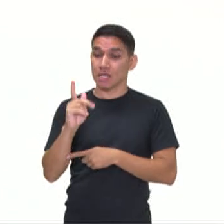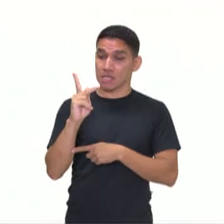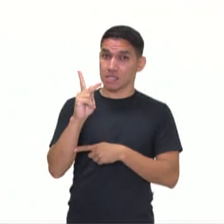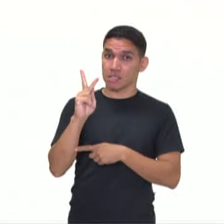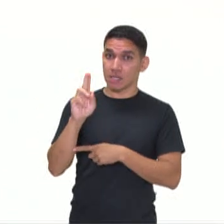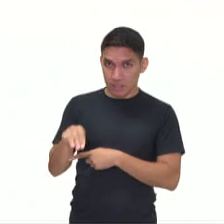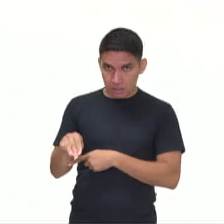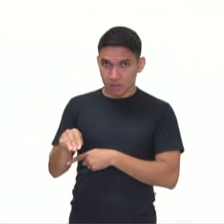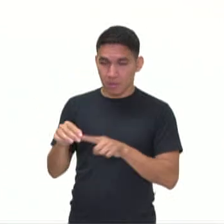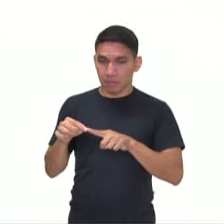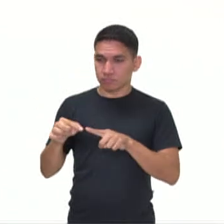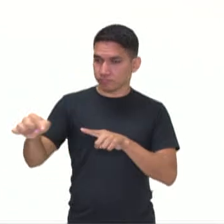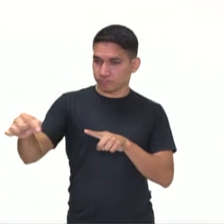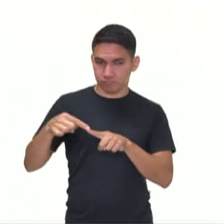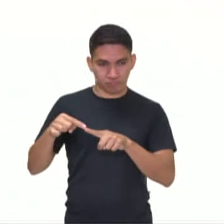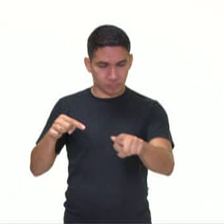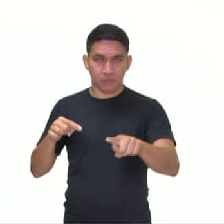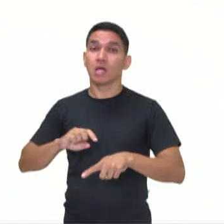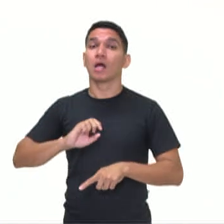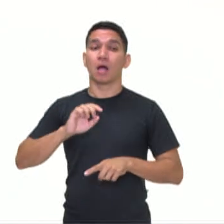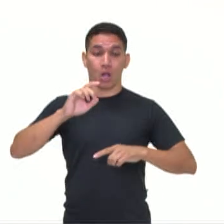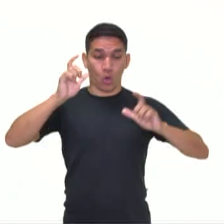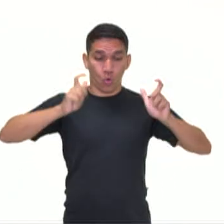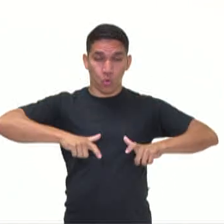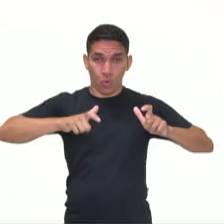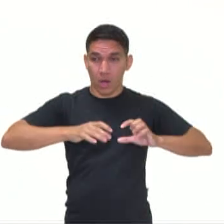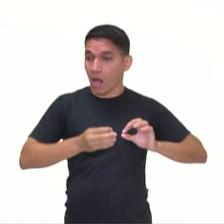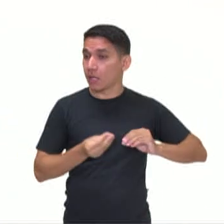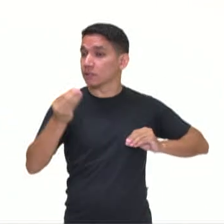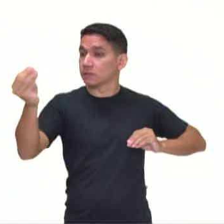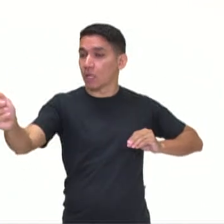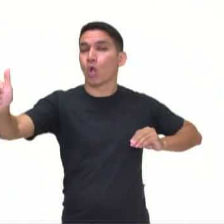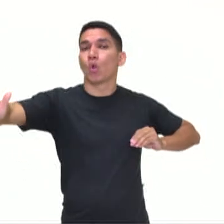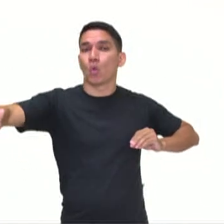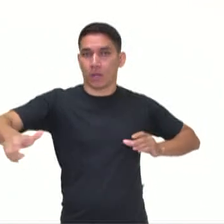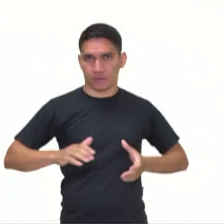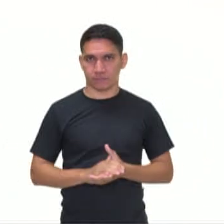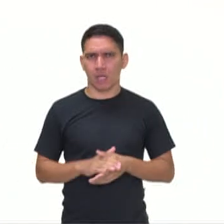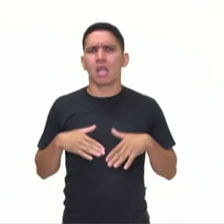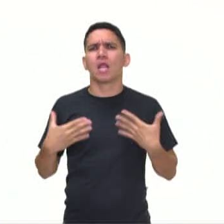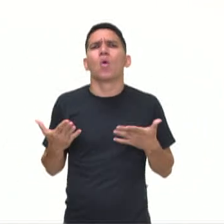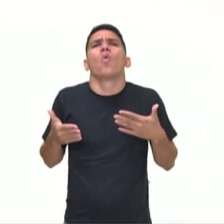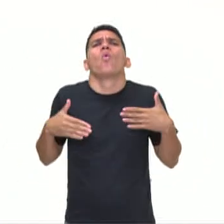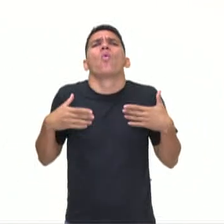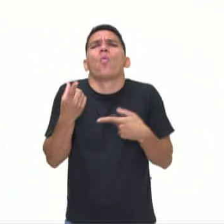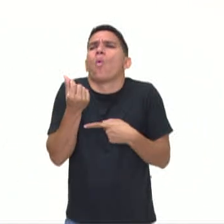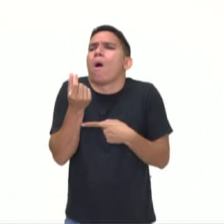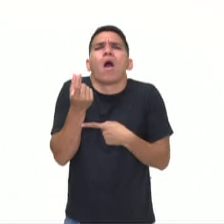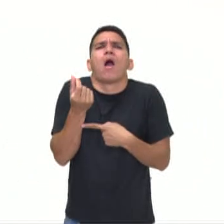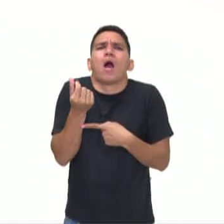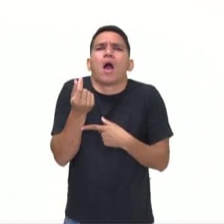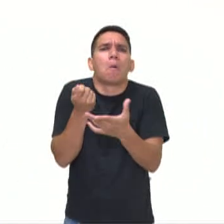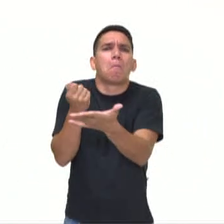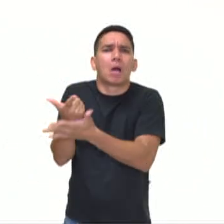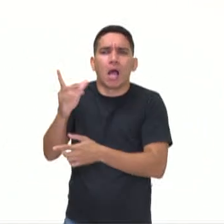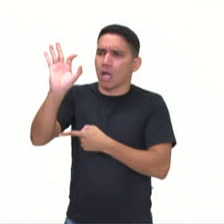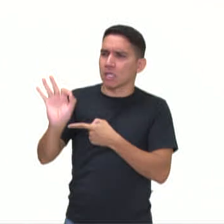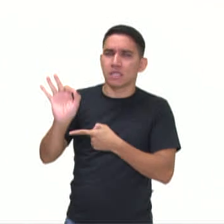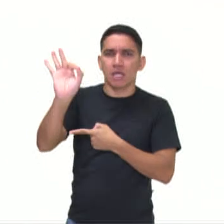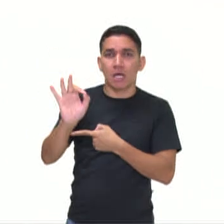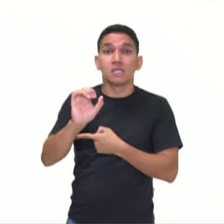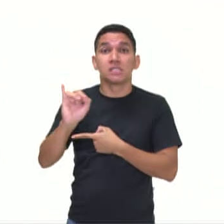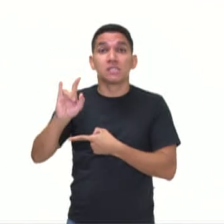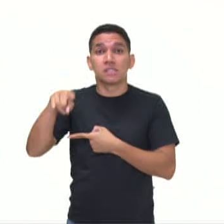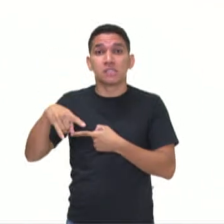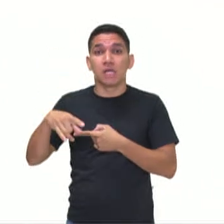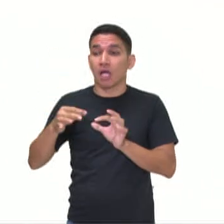No trajeto entre o estabelecimento e o local de entrega, tá bom? Então, qual será o valor da taxa, né, se o